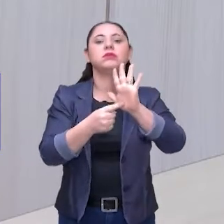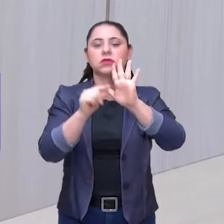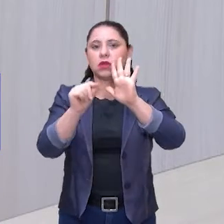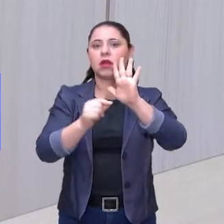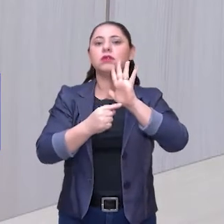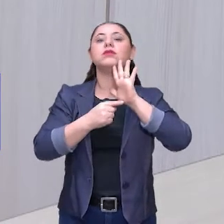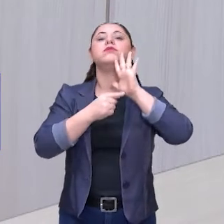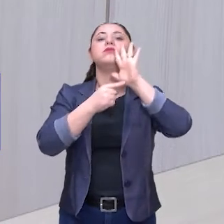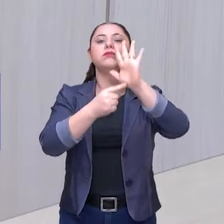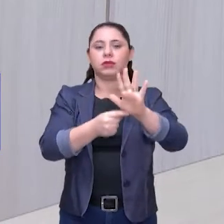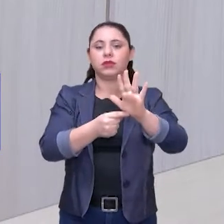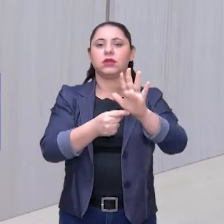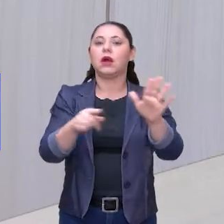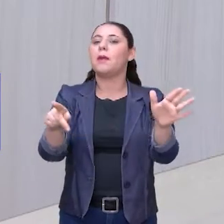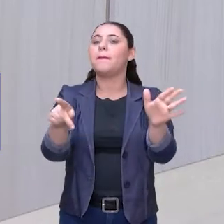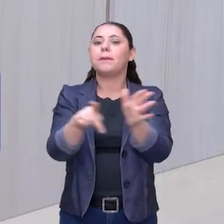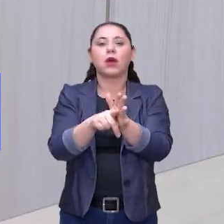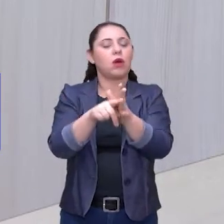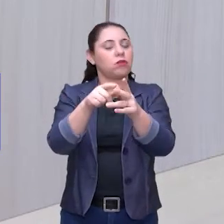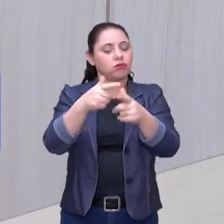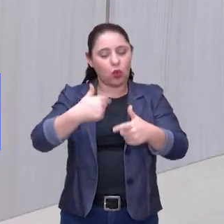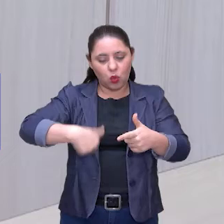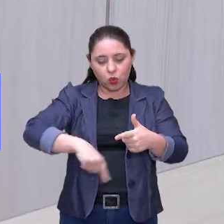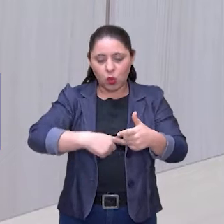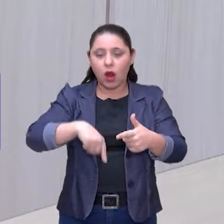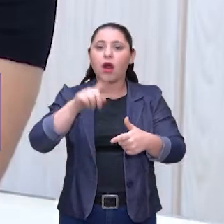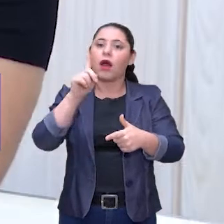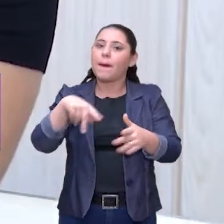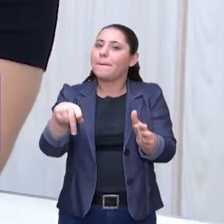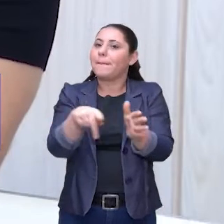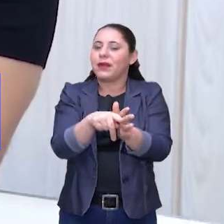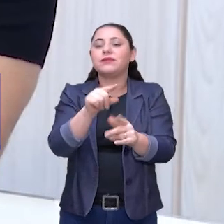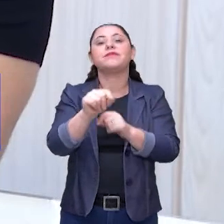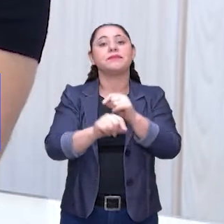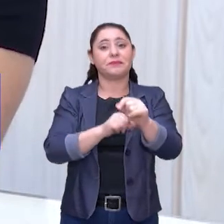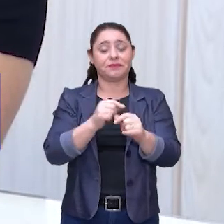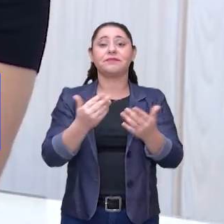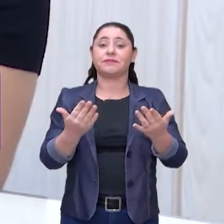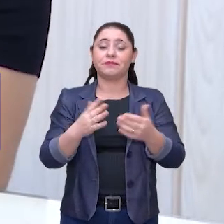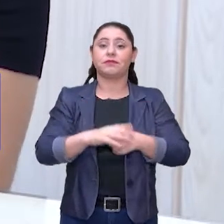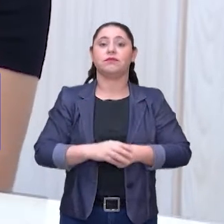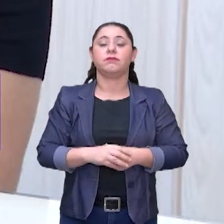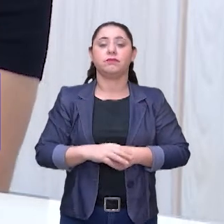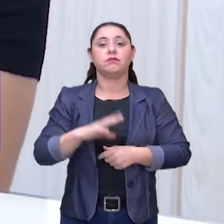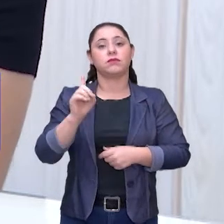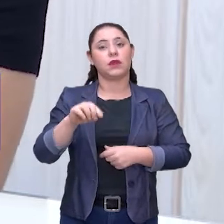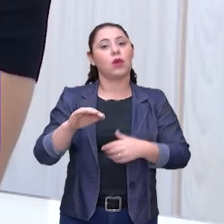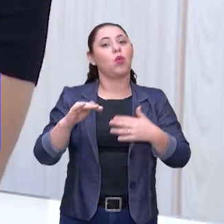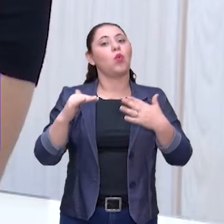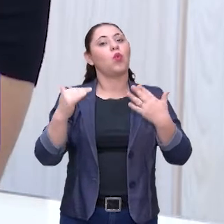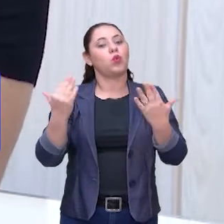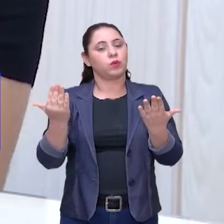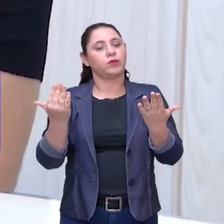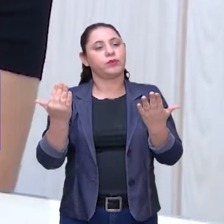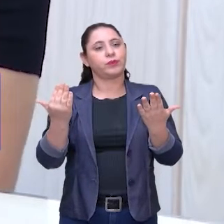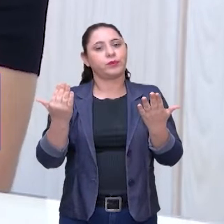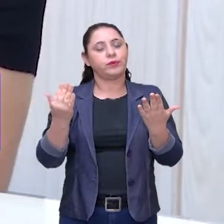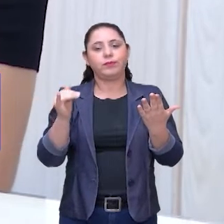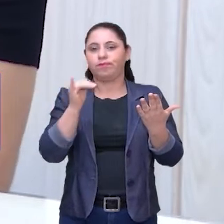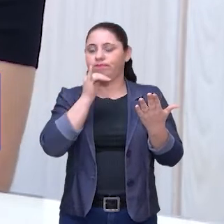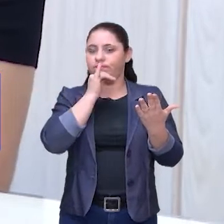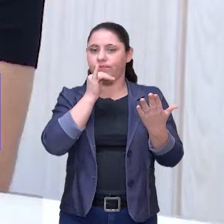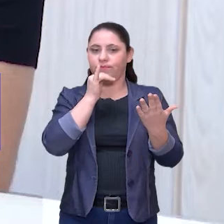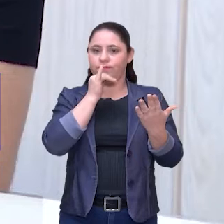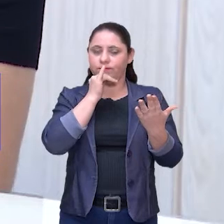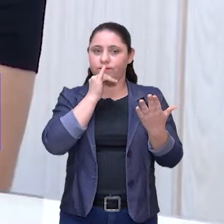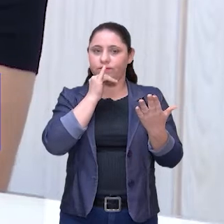Vai passando assim ou não? Ou ele O quê? aparece? Vai Aparece, aparecendo? aparece especificamente nessas áreas especiais. Então,